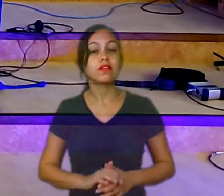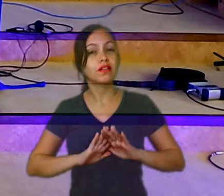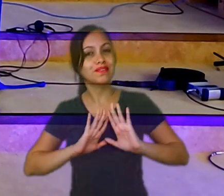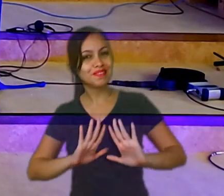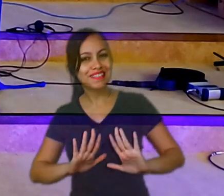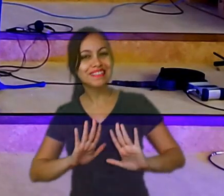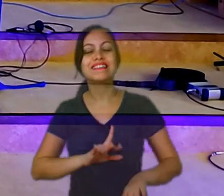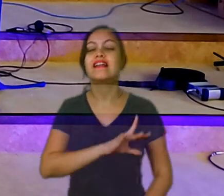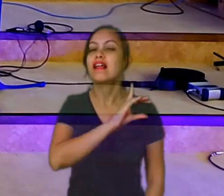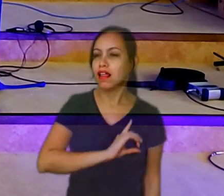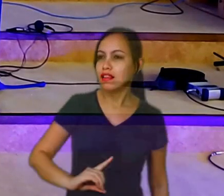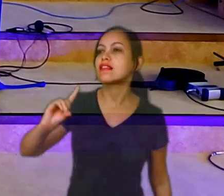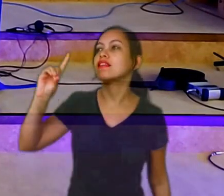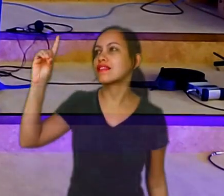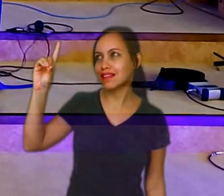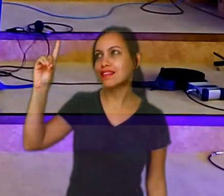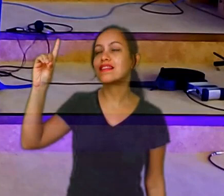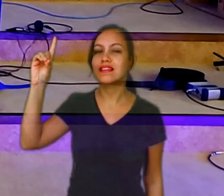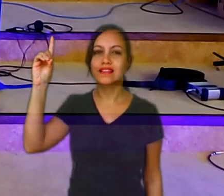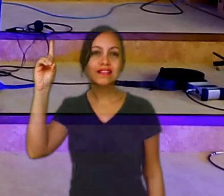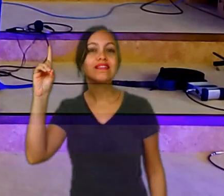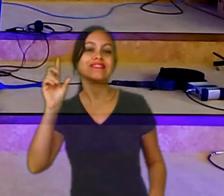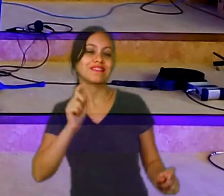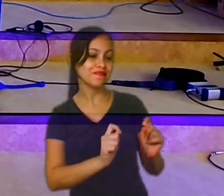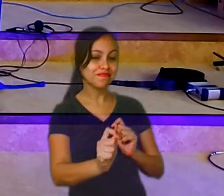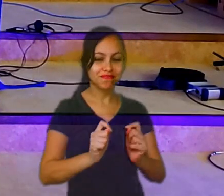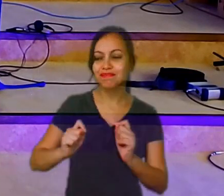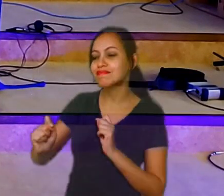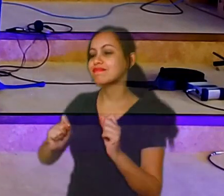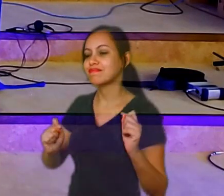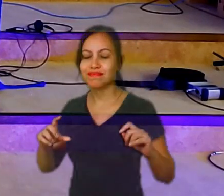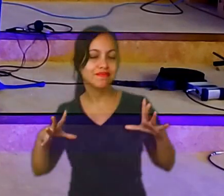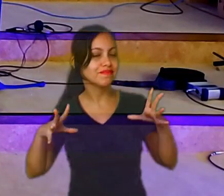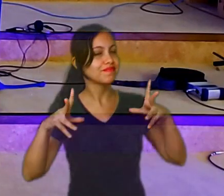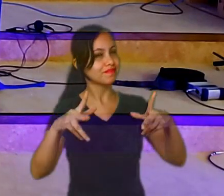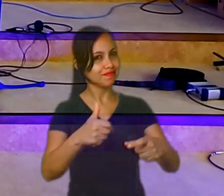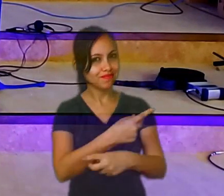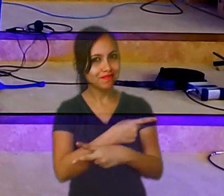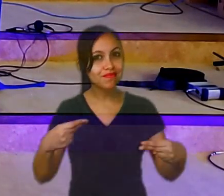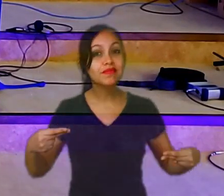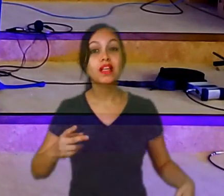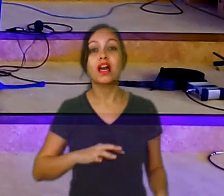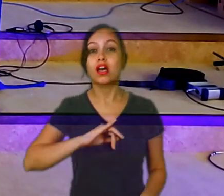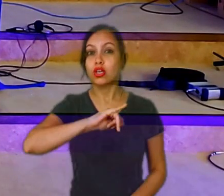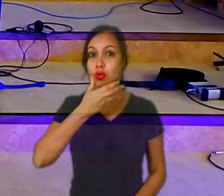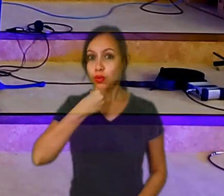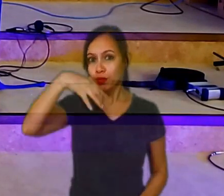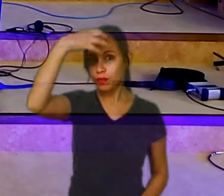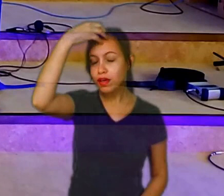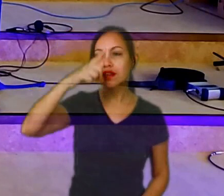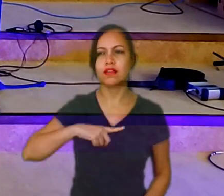Mas Deus estava no controle de todas as coisas. E Josafá teve uma